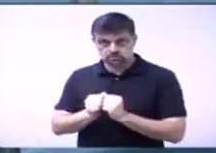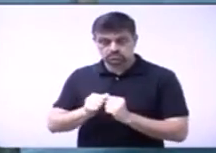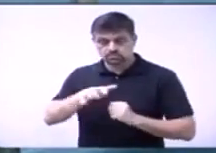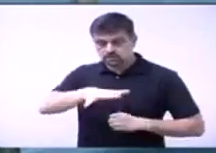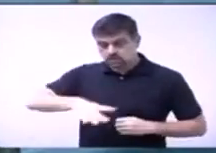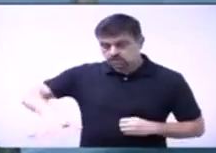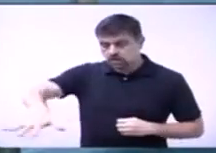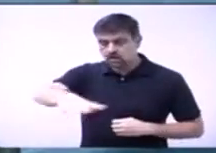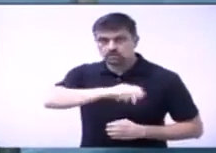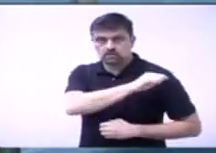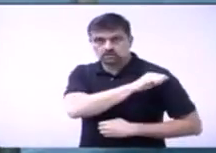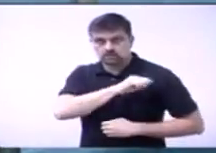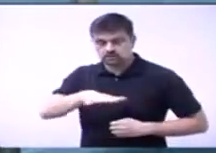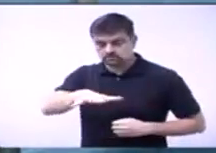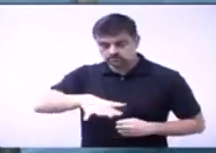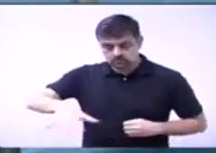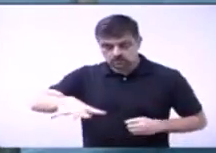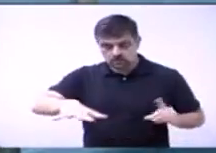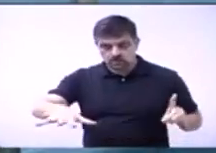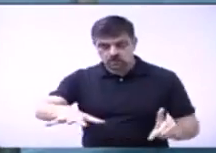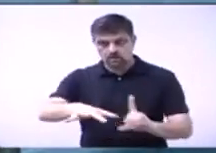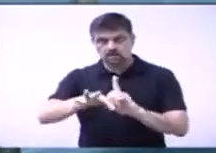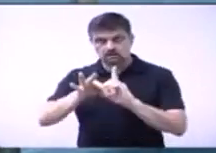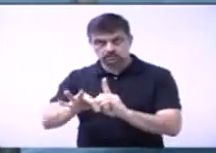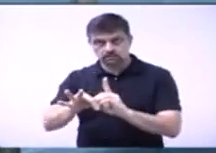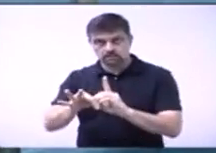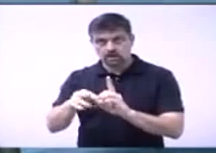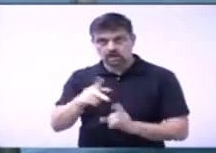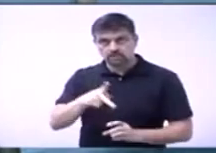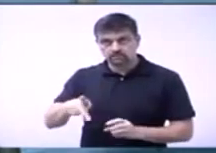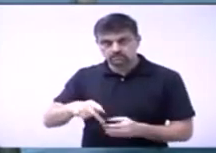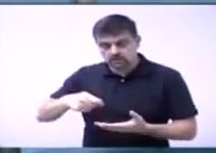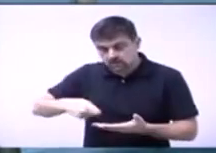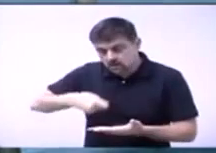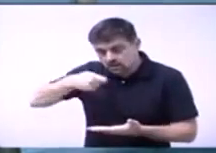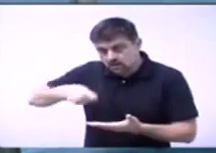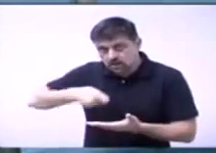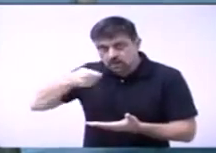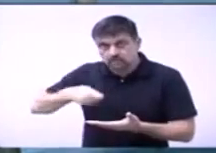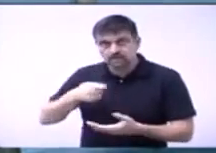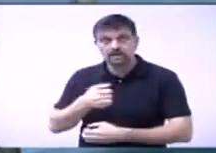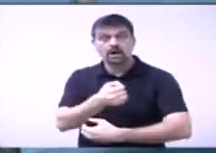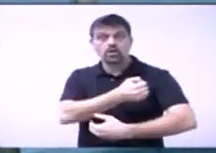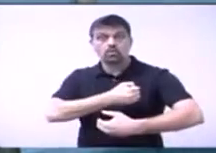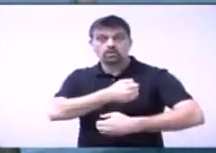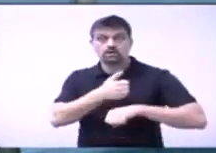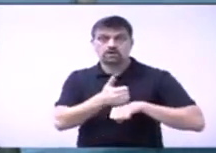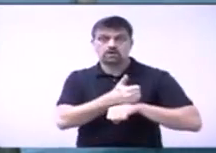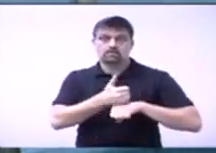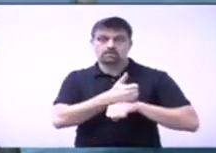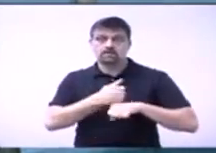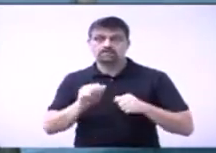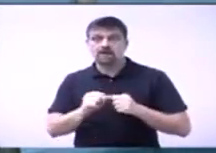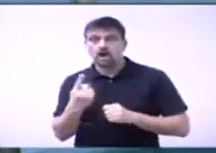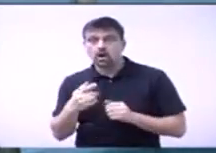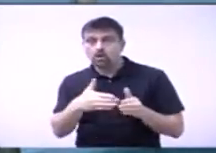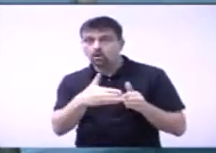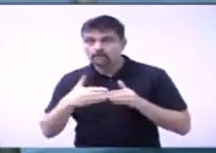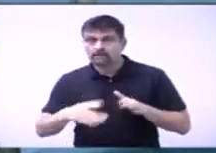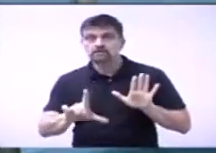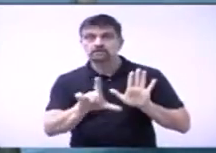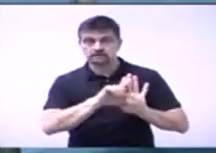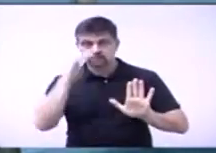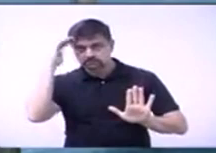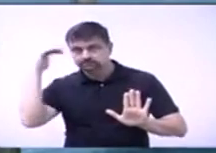uma tradição, a reivindicação dos cozinheiros é uma reivindicação legal, não é uma